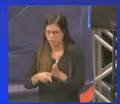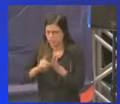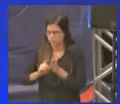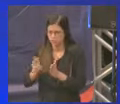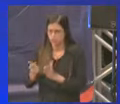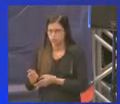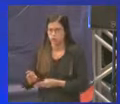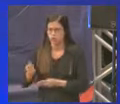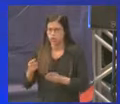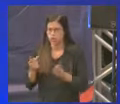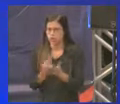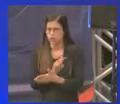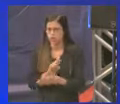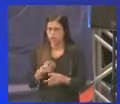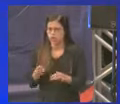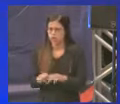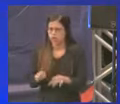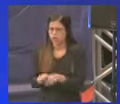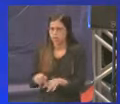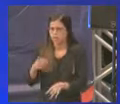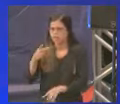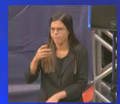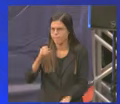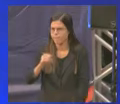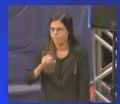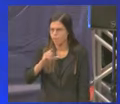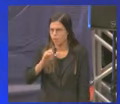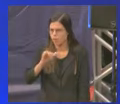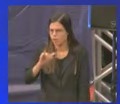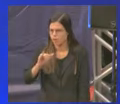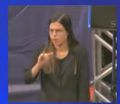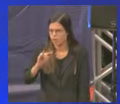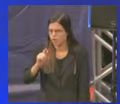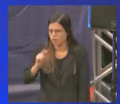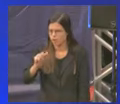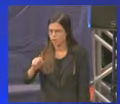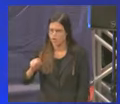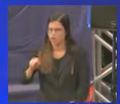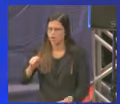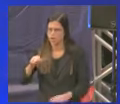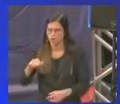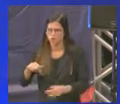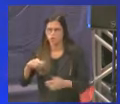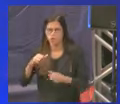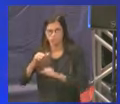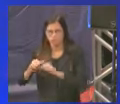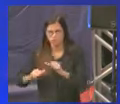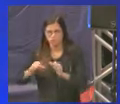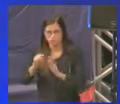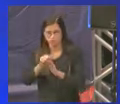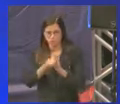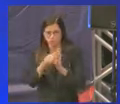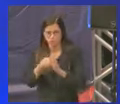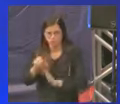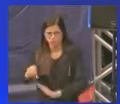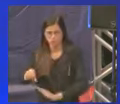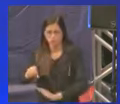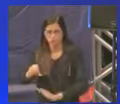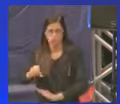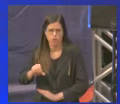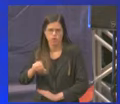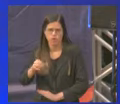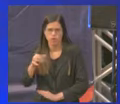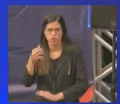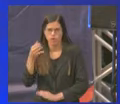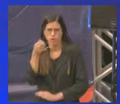coisa aconteceu com óleo e gás. Isso ainda estamos falando da revolução do final do século XIX, a segunda revolução industrial. A eletroeletrônica,